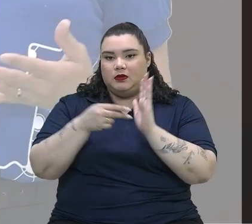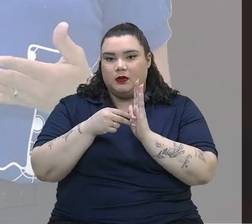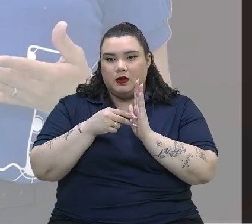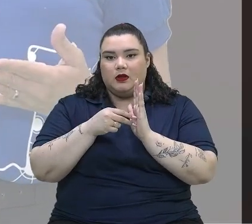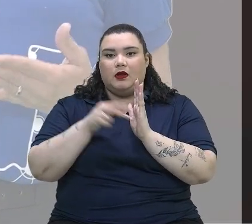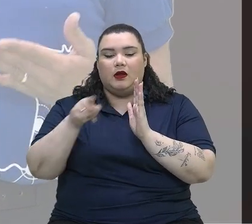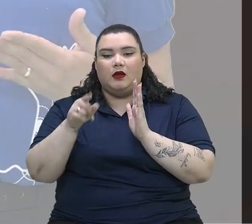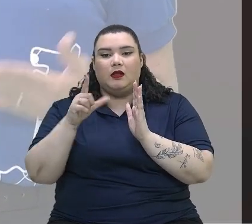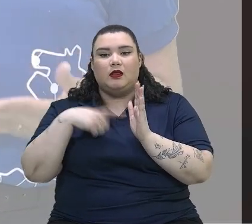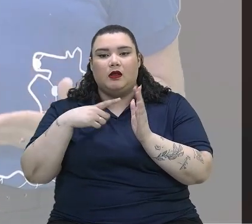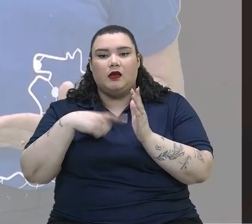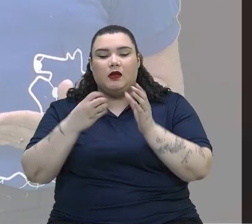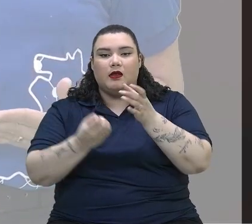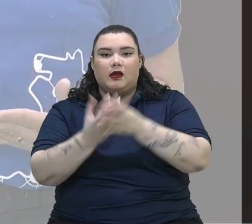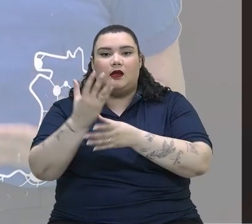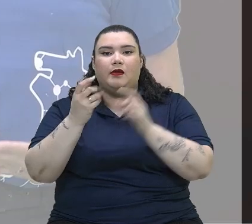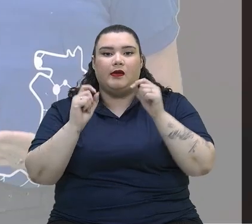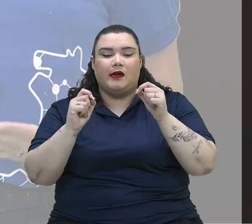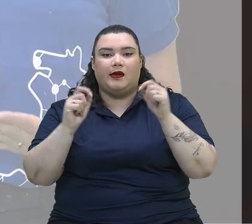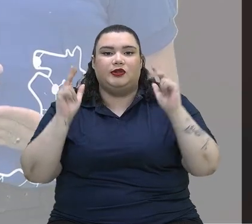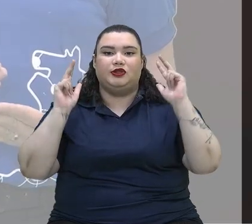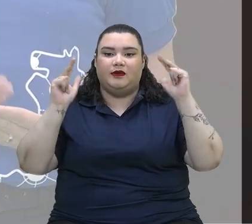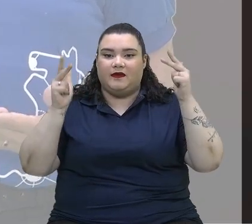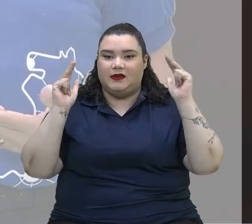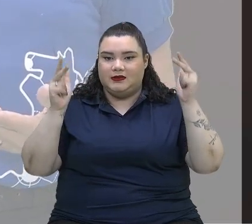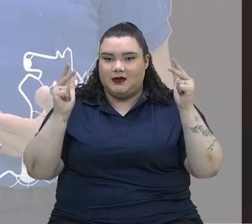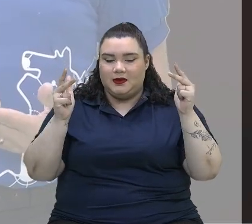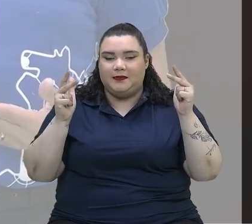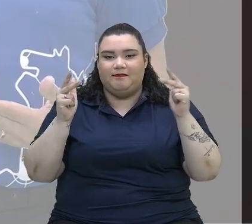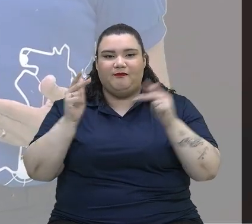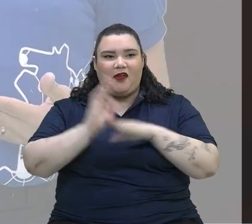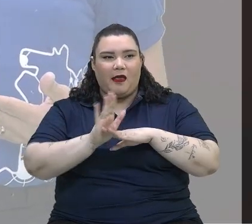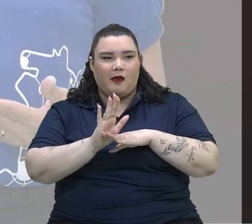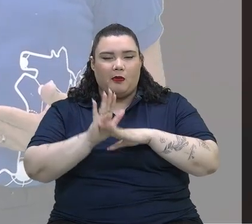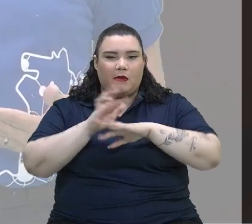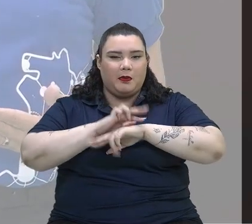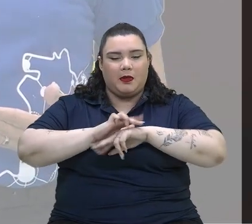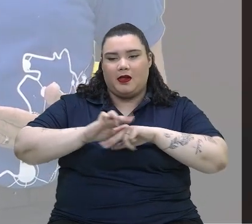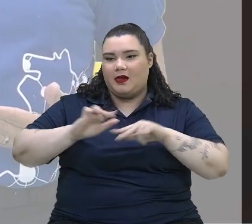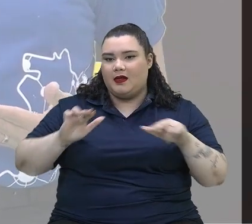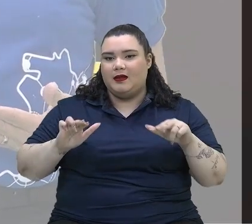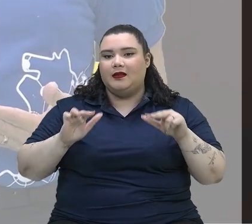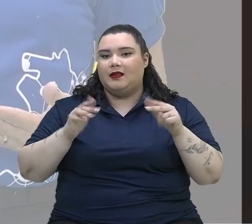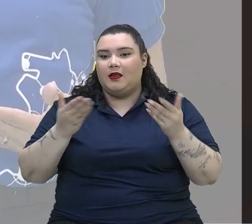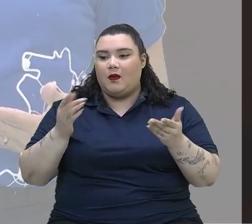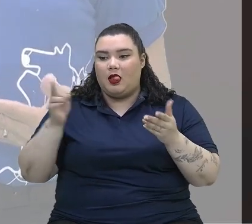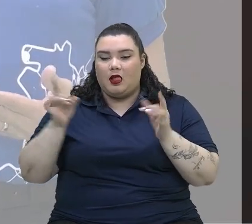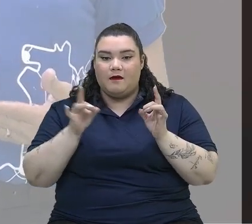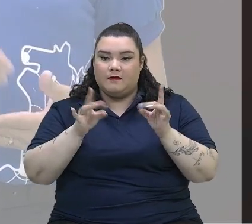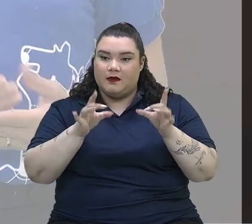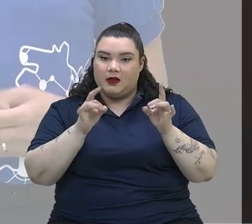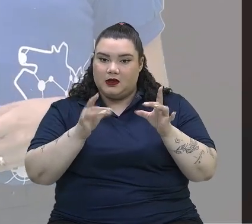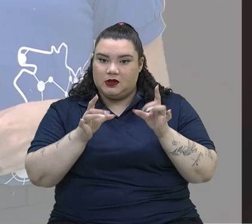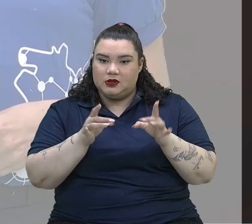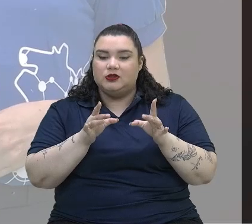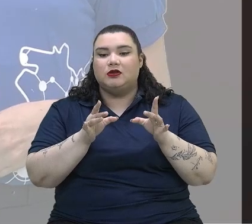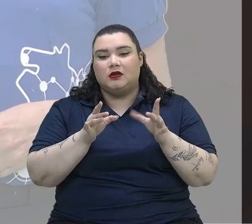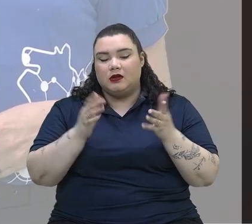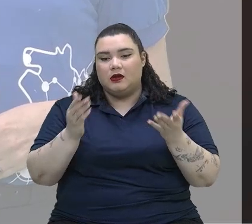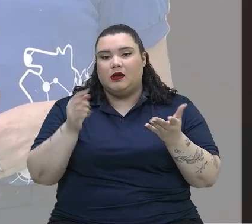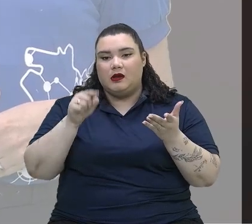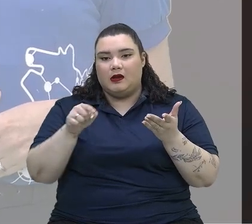cultural fabrica? Diversão, entretenimento. E ela vende esse entretenimento. E